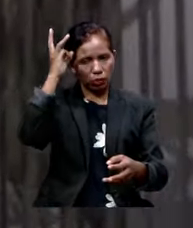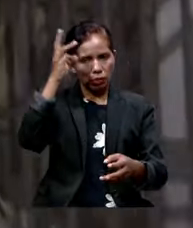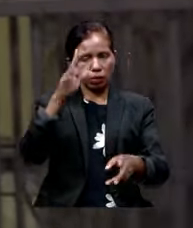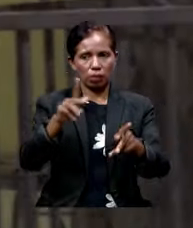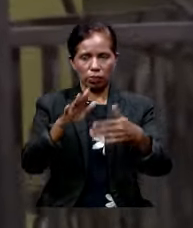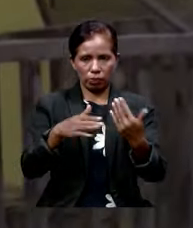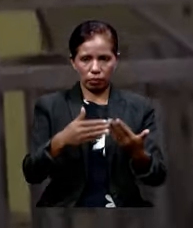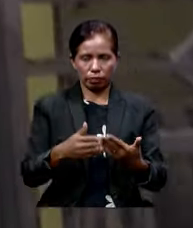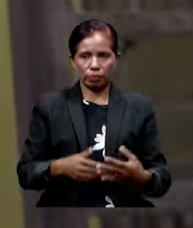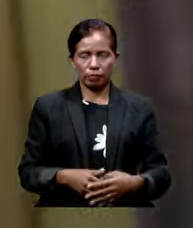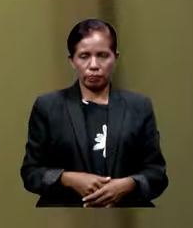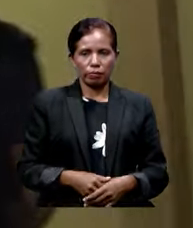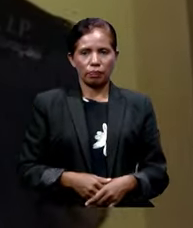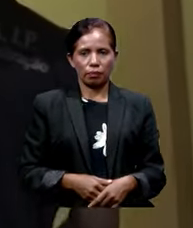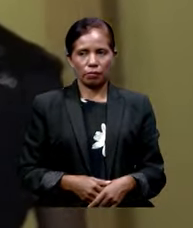pública.